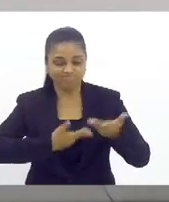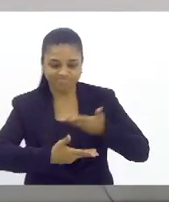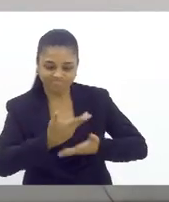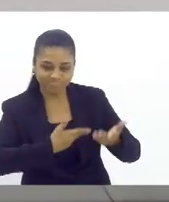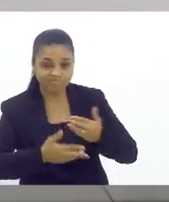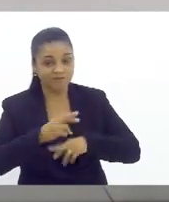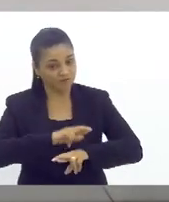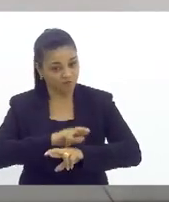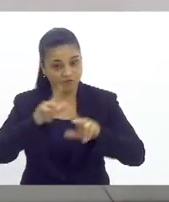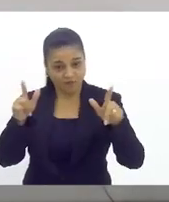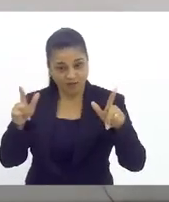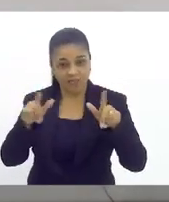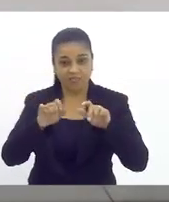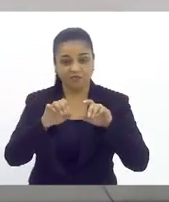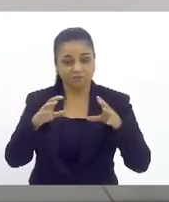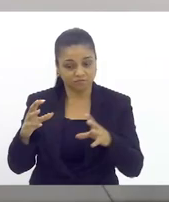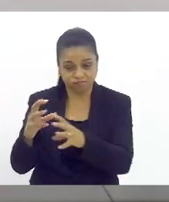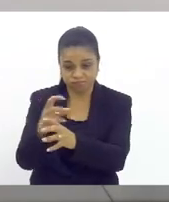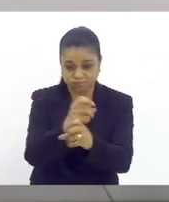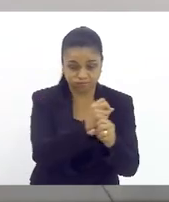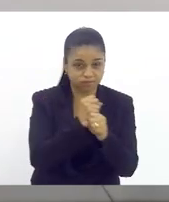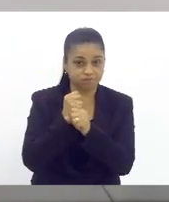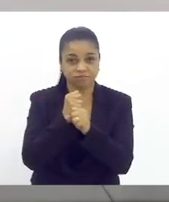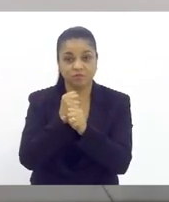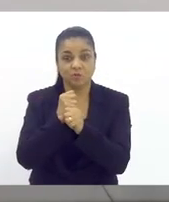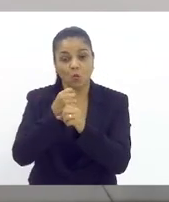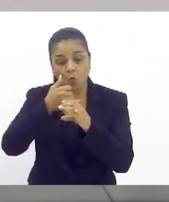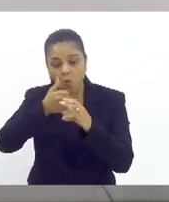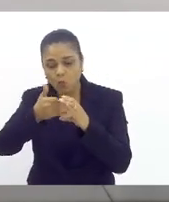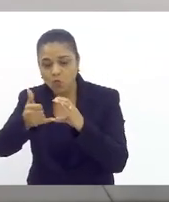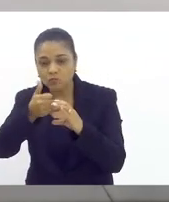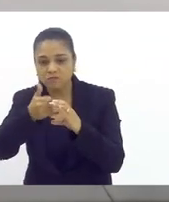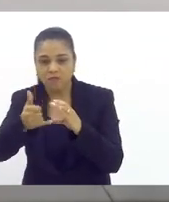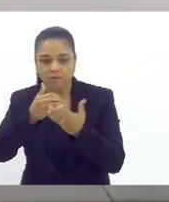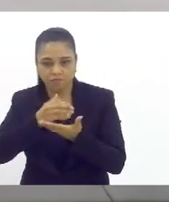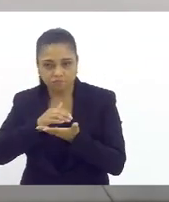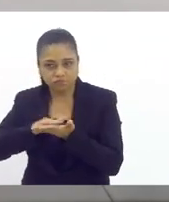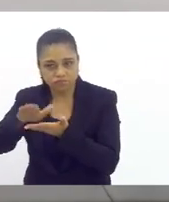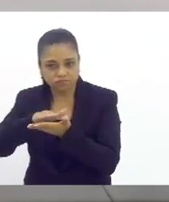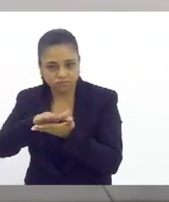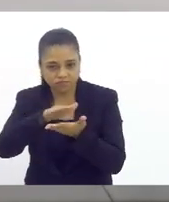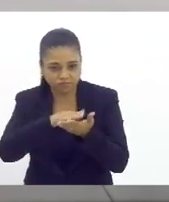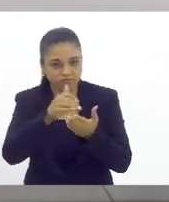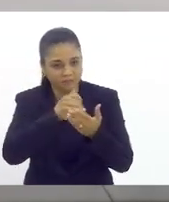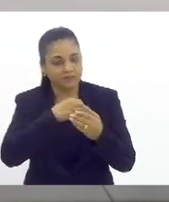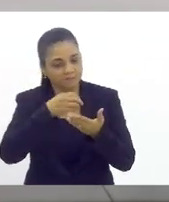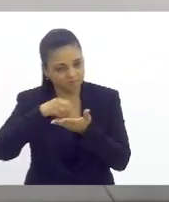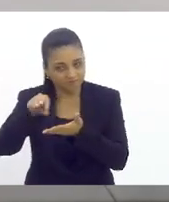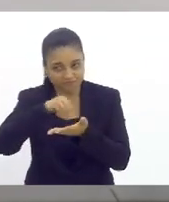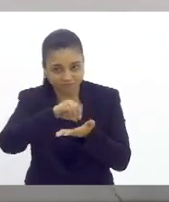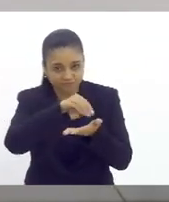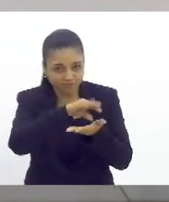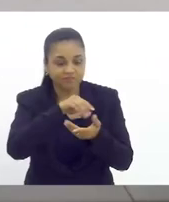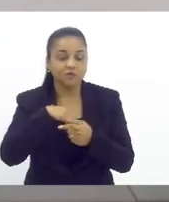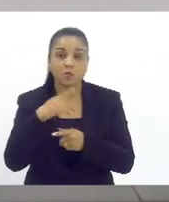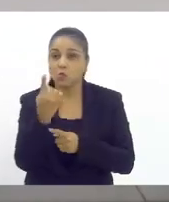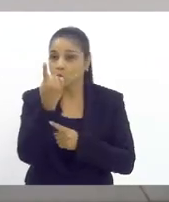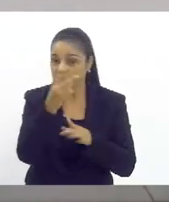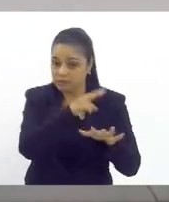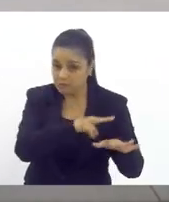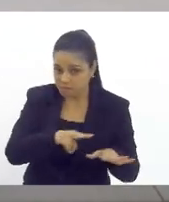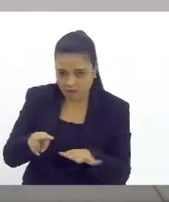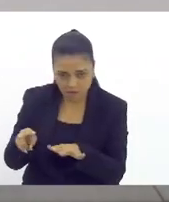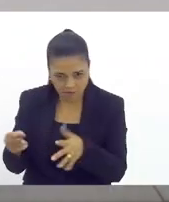sistematização e vamos mandar para as pessoas por Zap em uma semana que a gente não vai conseguir agora sistema tá todo mundo prestou atenção